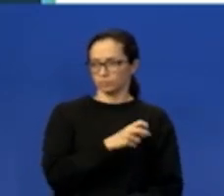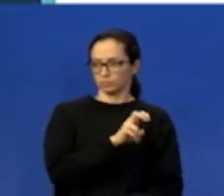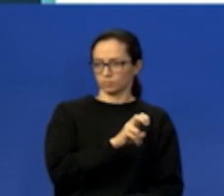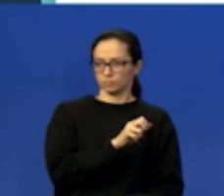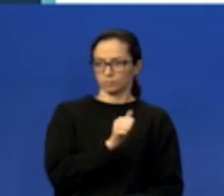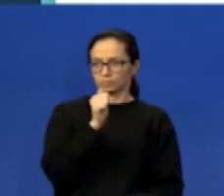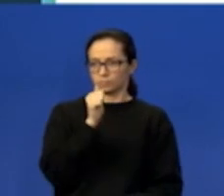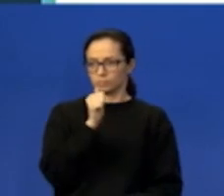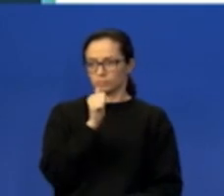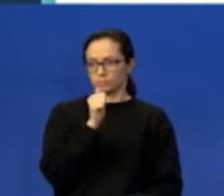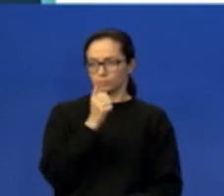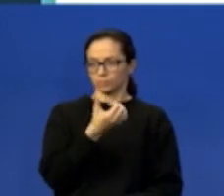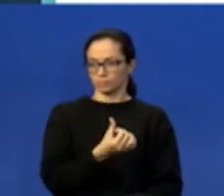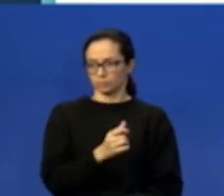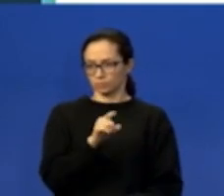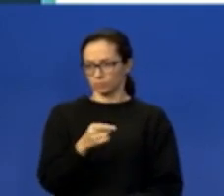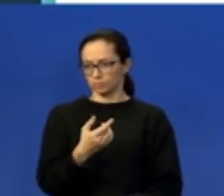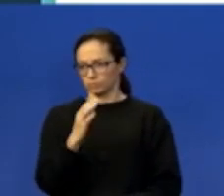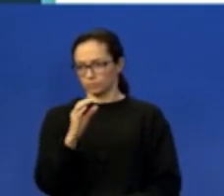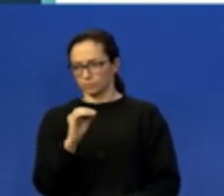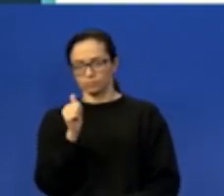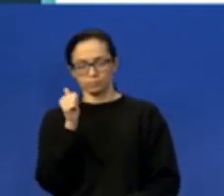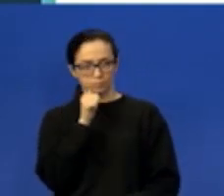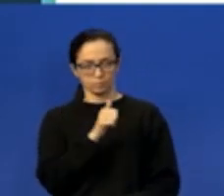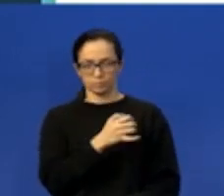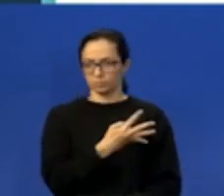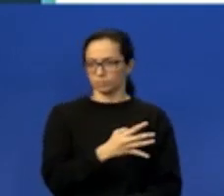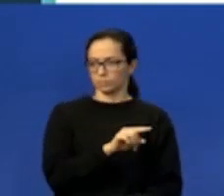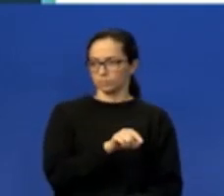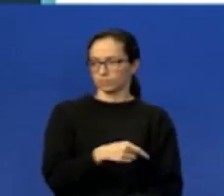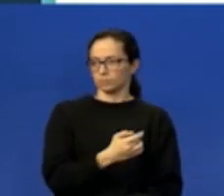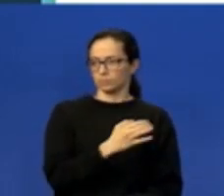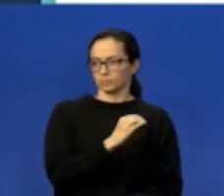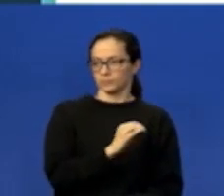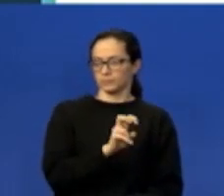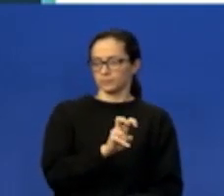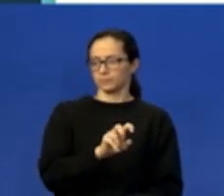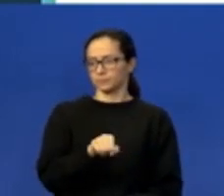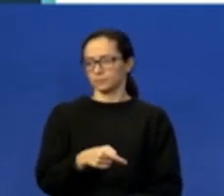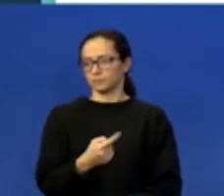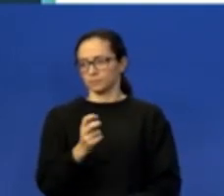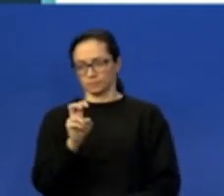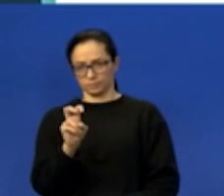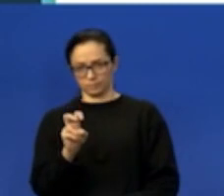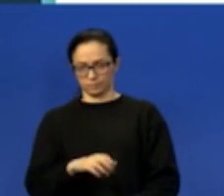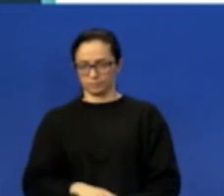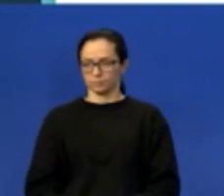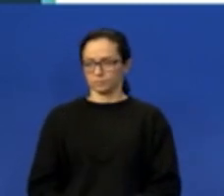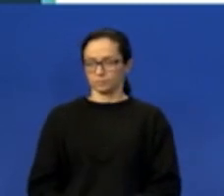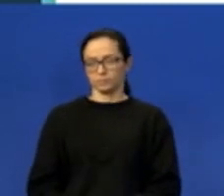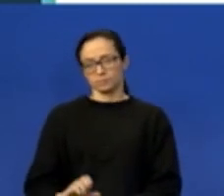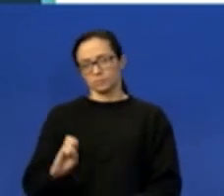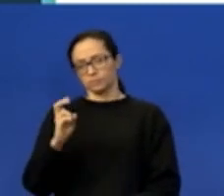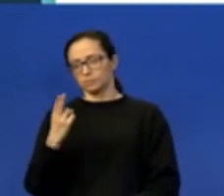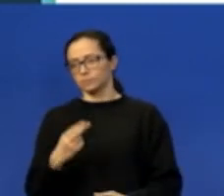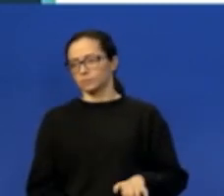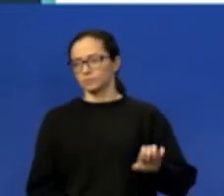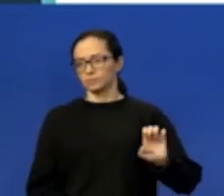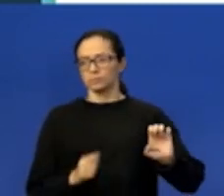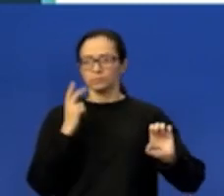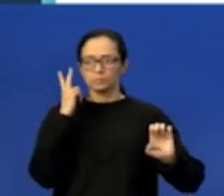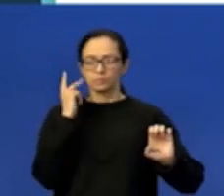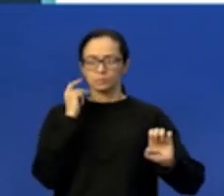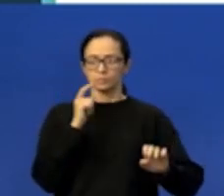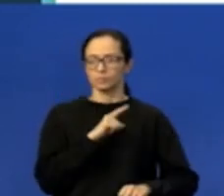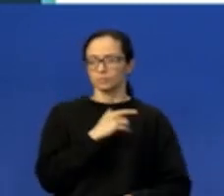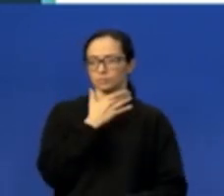4,5 a 6, mulheres 4 a 5,4. Na letra D, os limites normais variam dos homens de 4,5 a 6 bilhões,